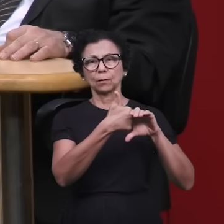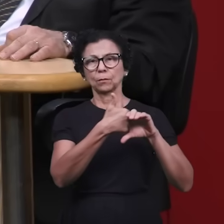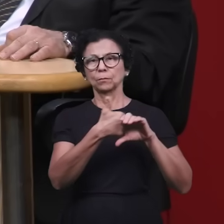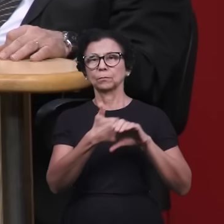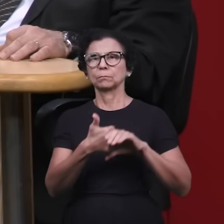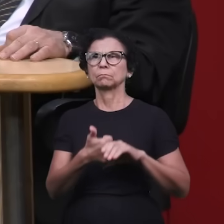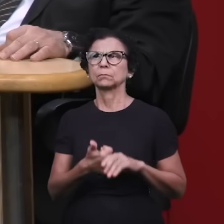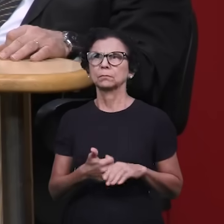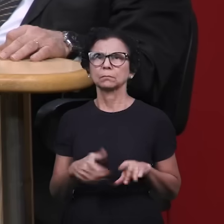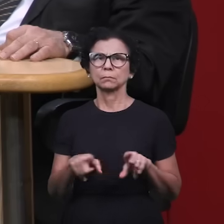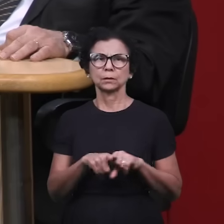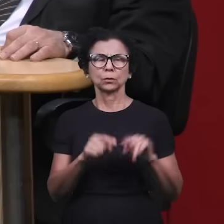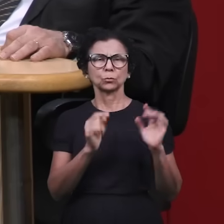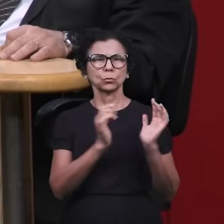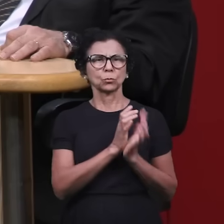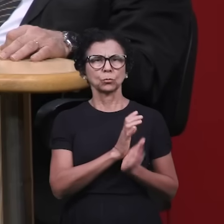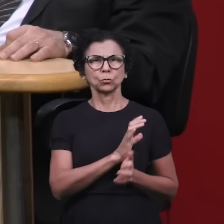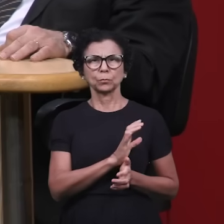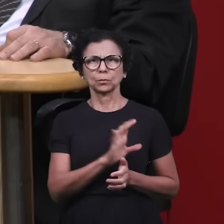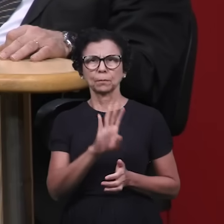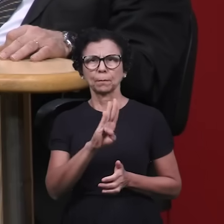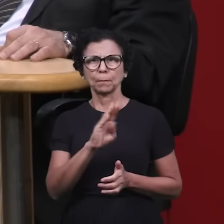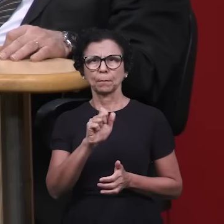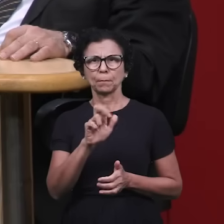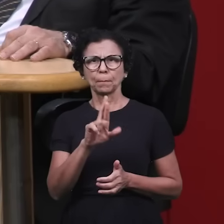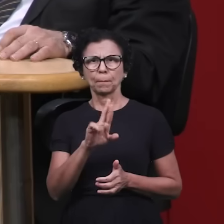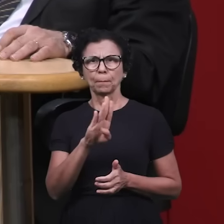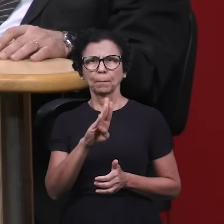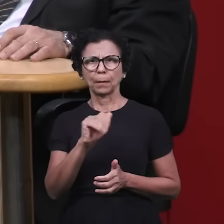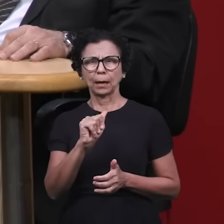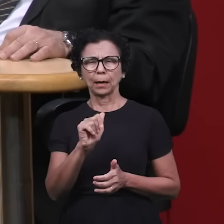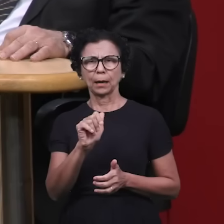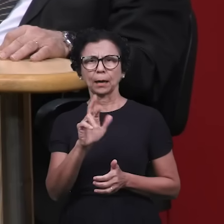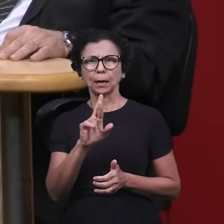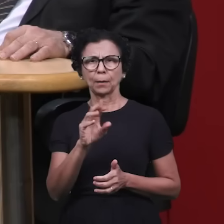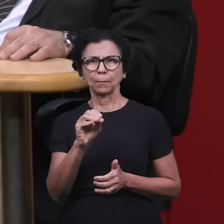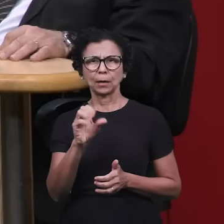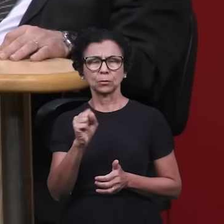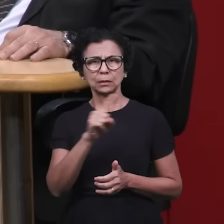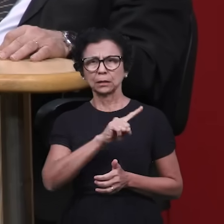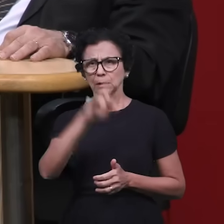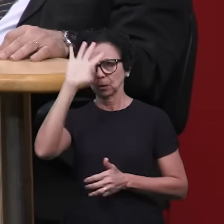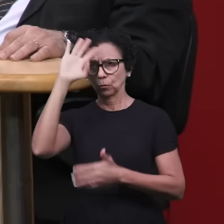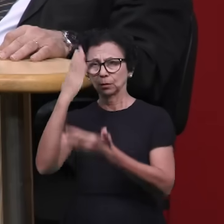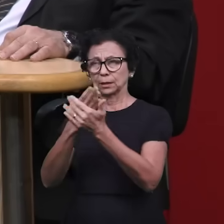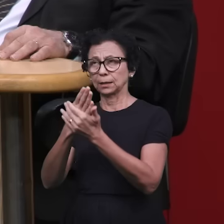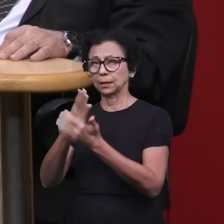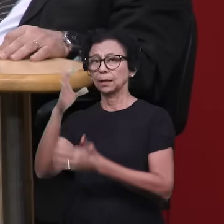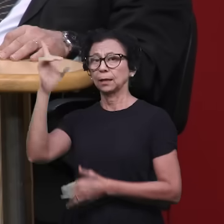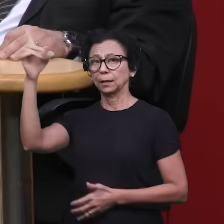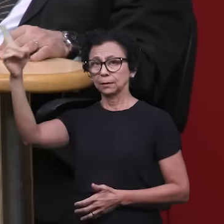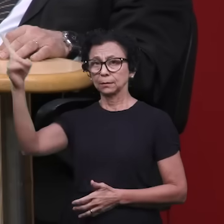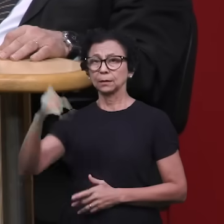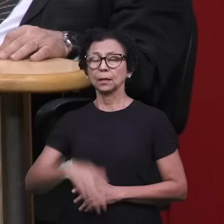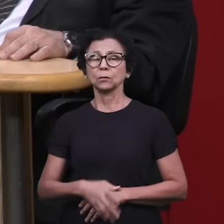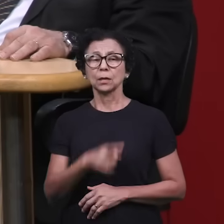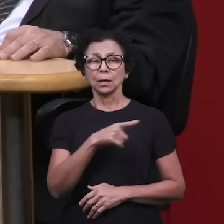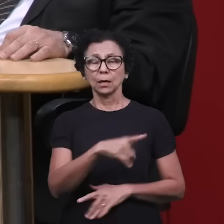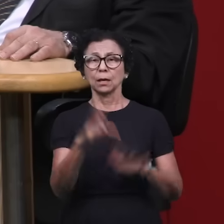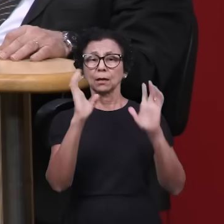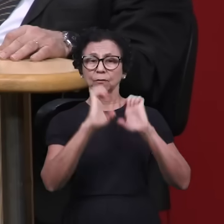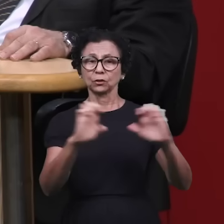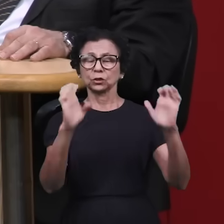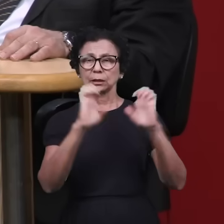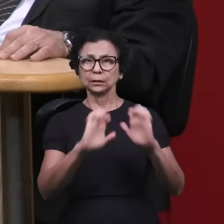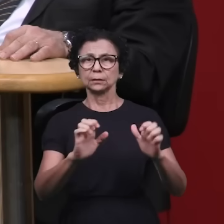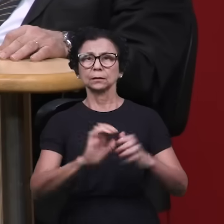Dali até os povos bárbaros que depois conquistaram Roma, que eram povos bárbaros, pagãos também, a eles também foi levado, e eles foram